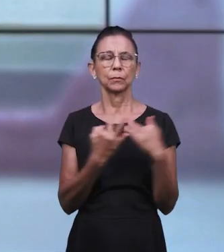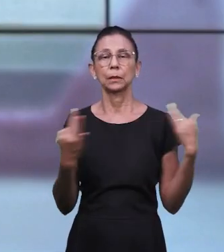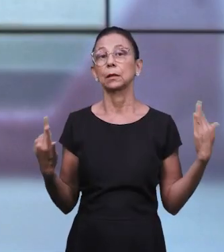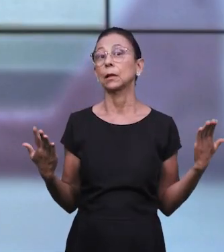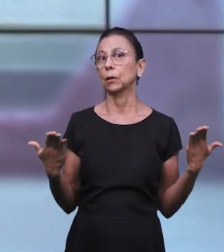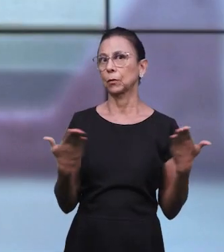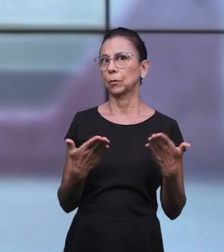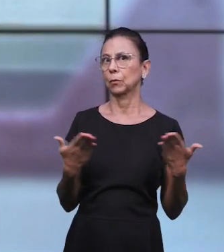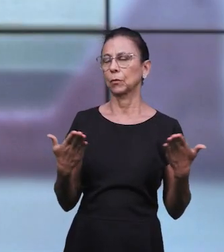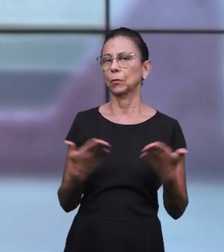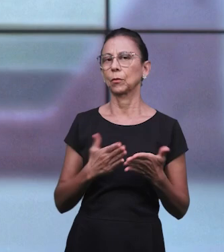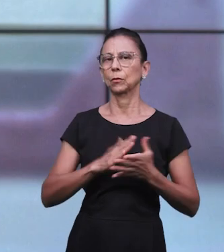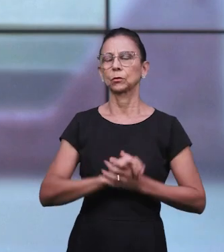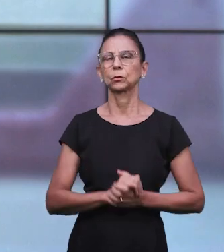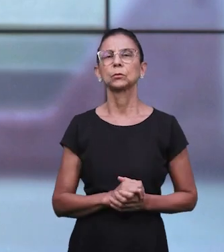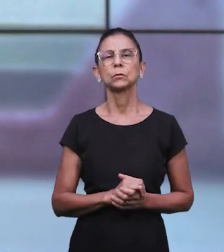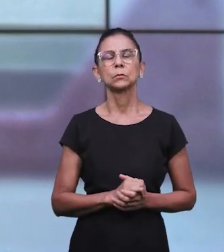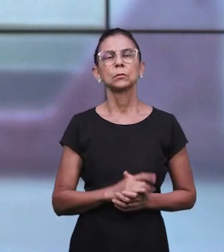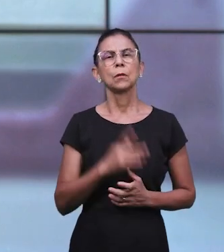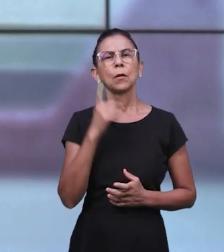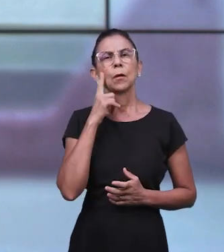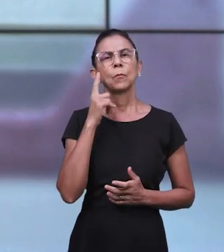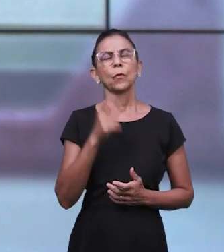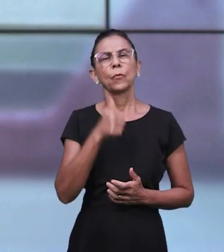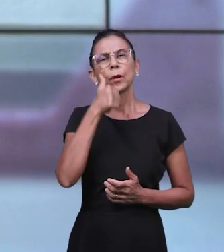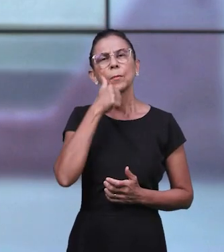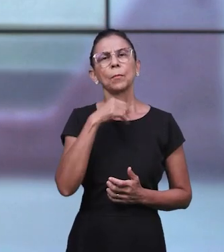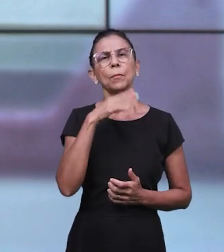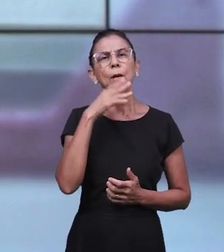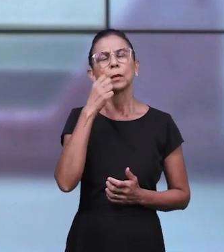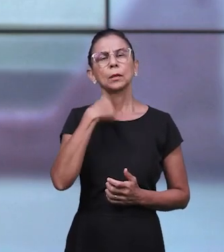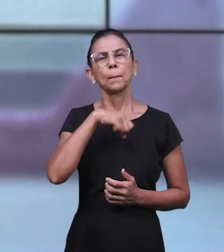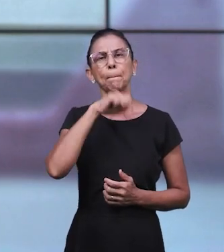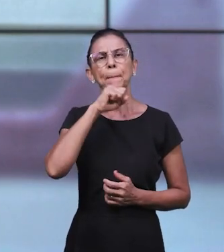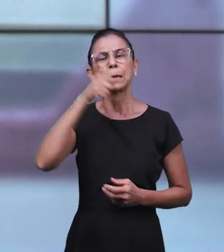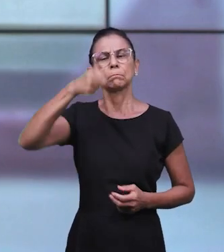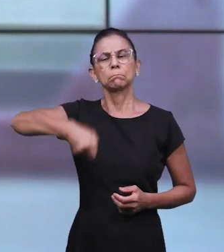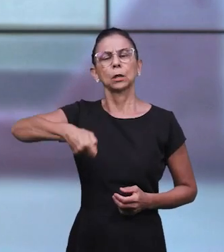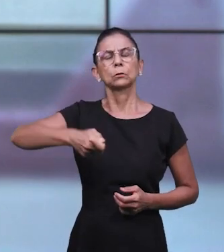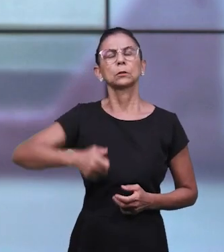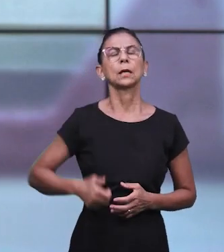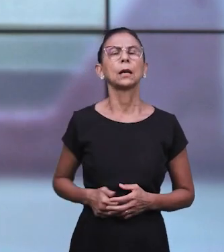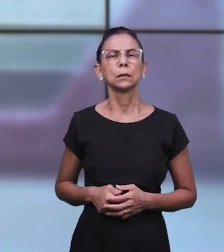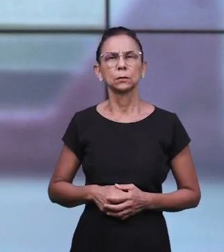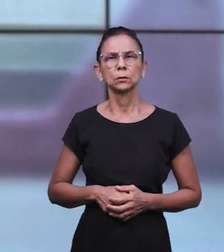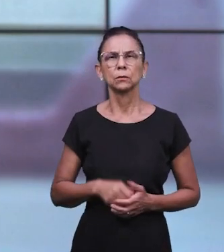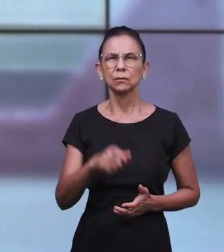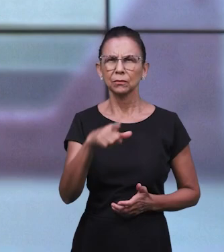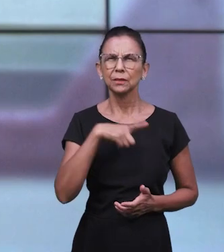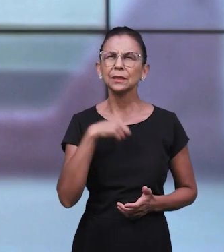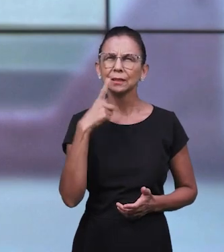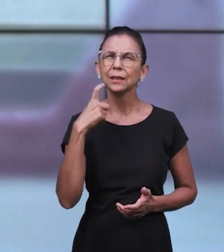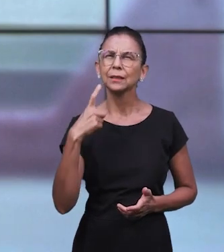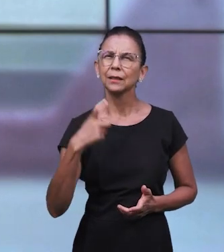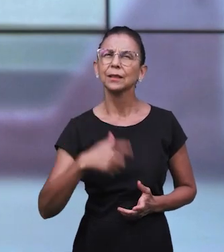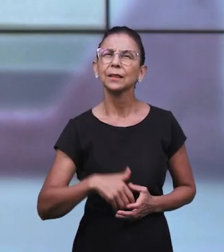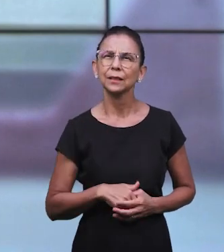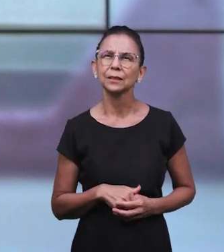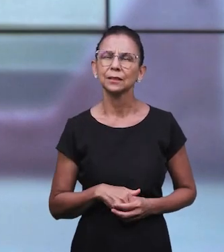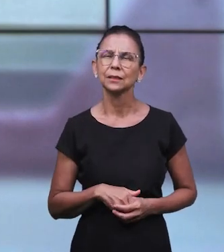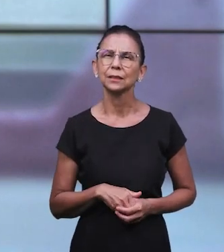da autoridade dos pais na educação dos filhos. Esse assunto te interessa? Você diferencia com